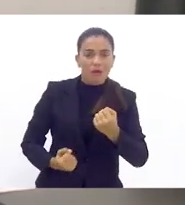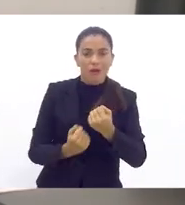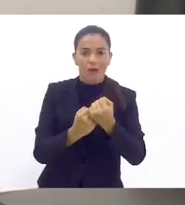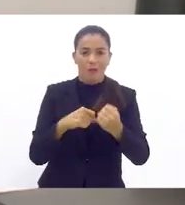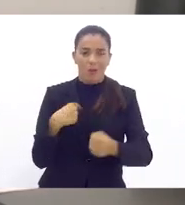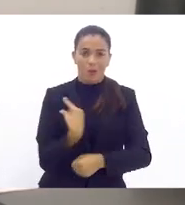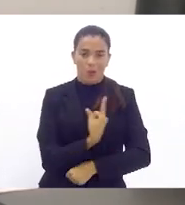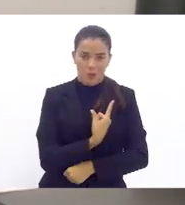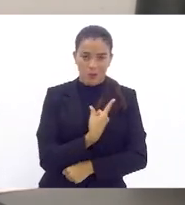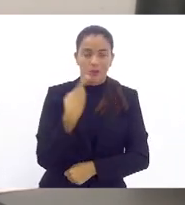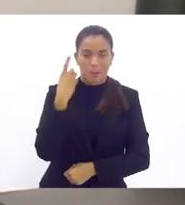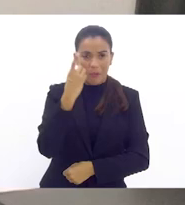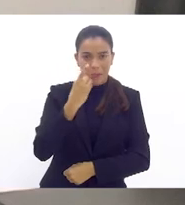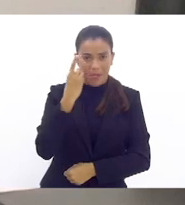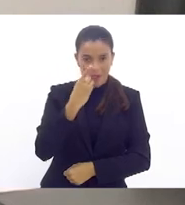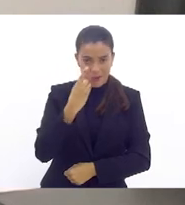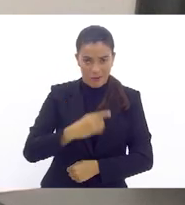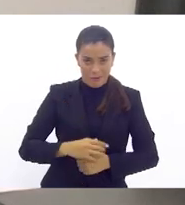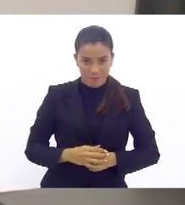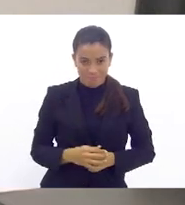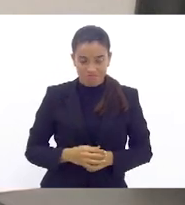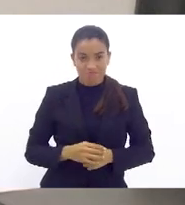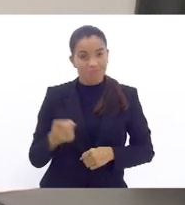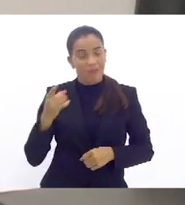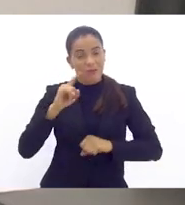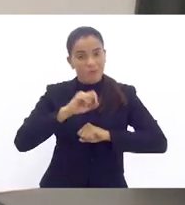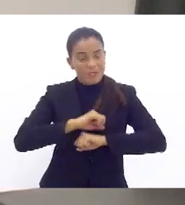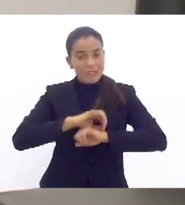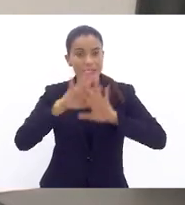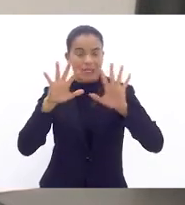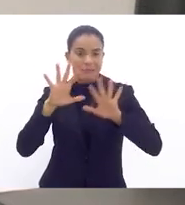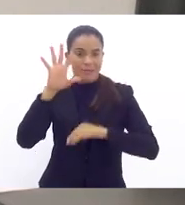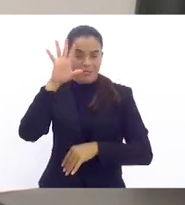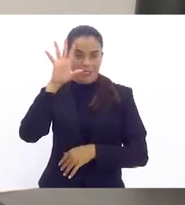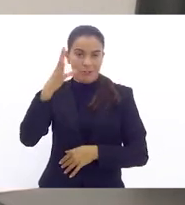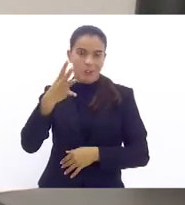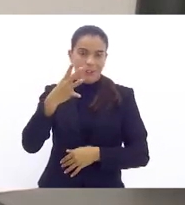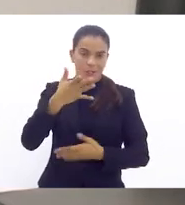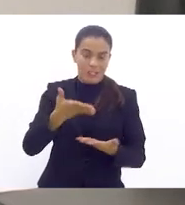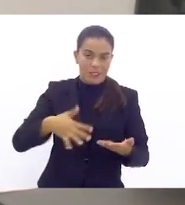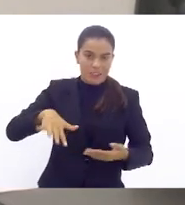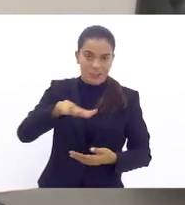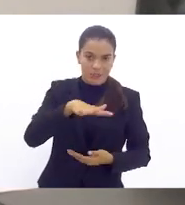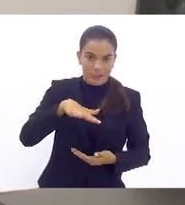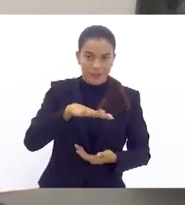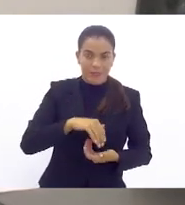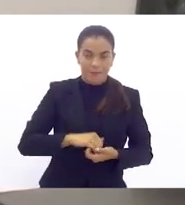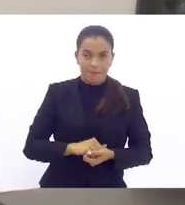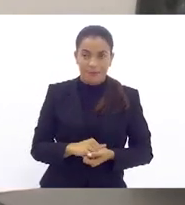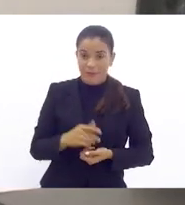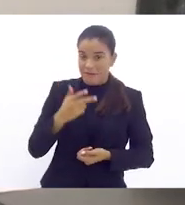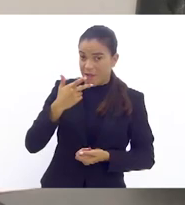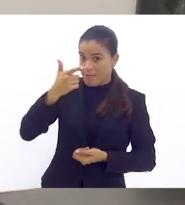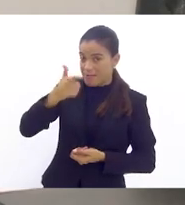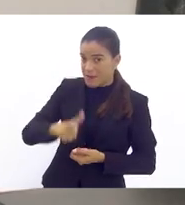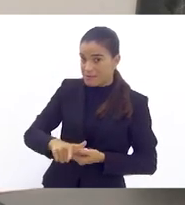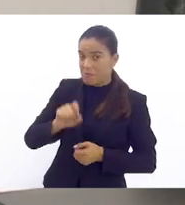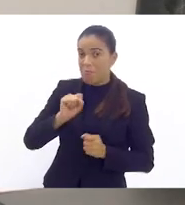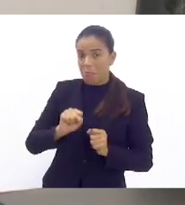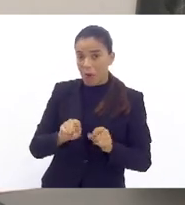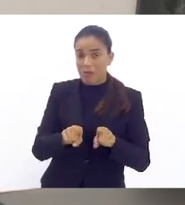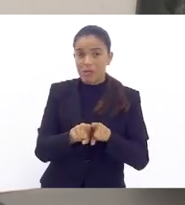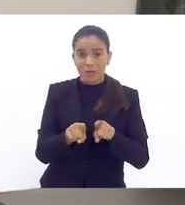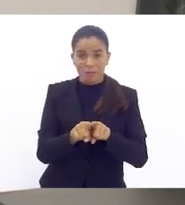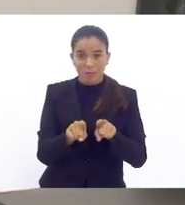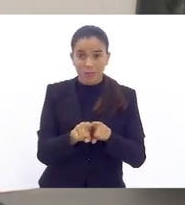conosco, deputados, na elucidação de tudo isto. E digo mais, pode-se estender isso também